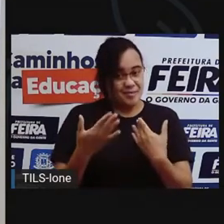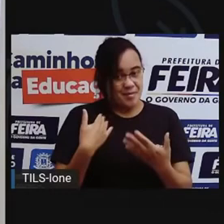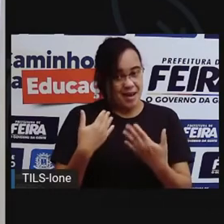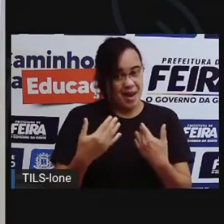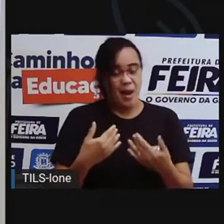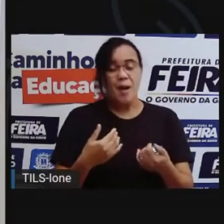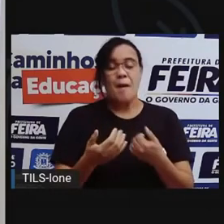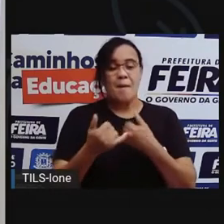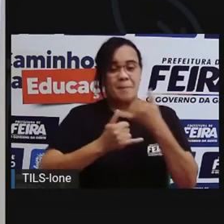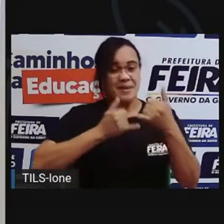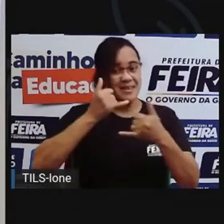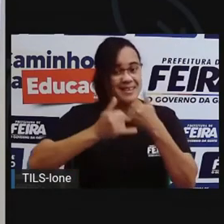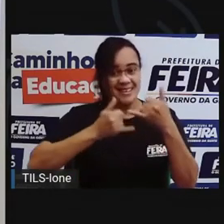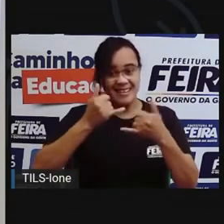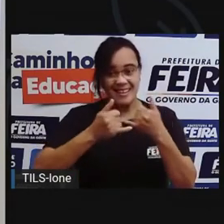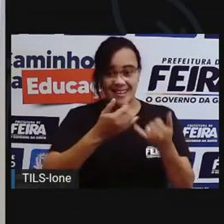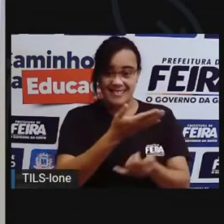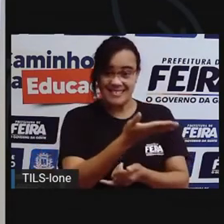Olha